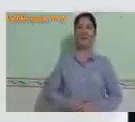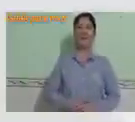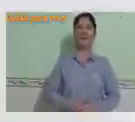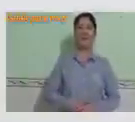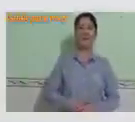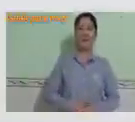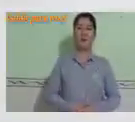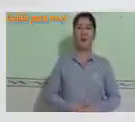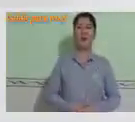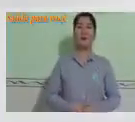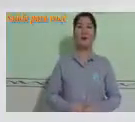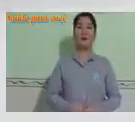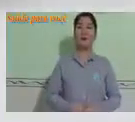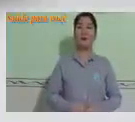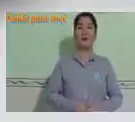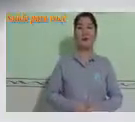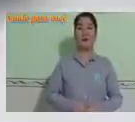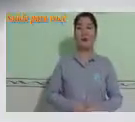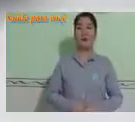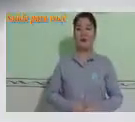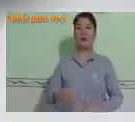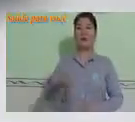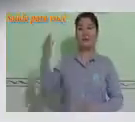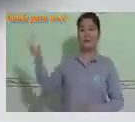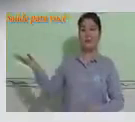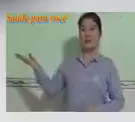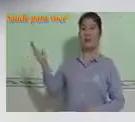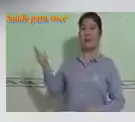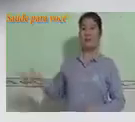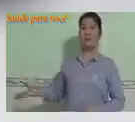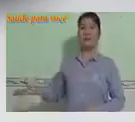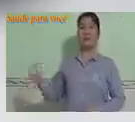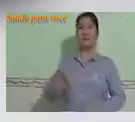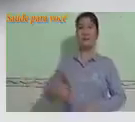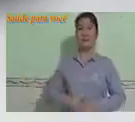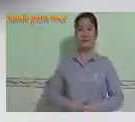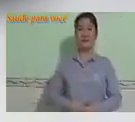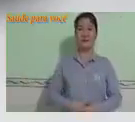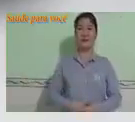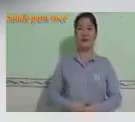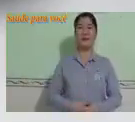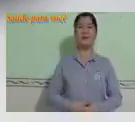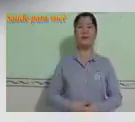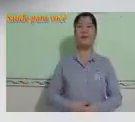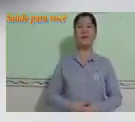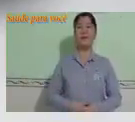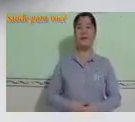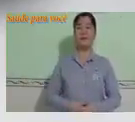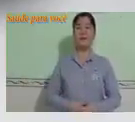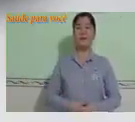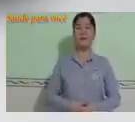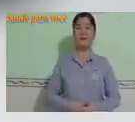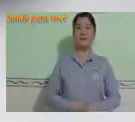No entanto, para fazer uma dieta adequada deve ser no nutricionista para fazer um cardápio de acordo com as